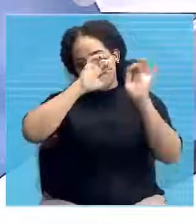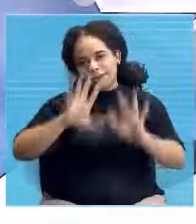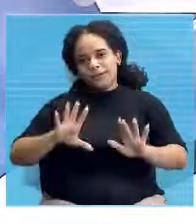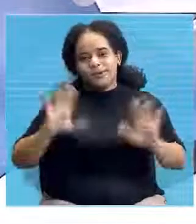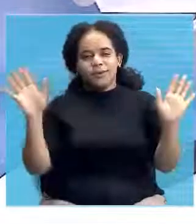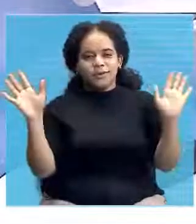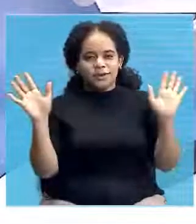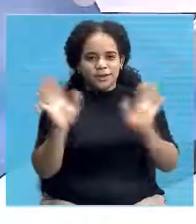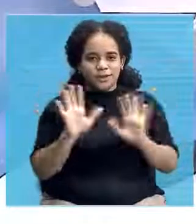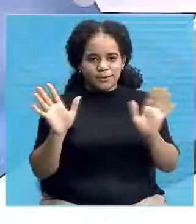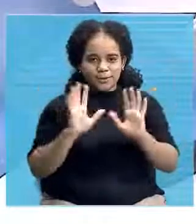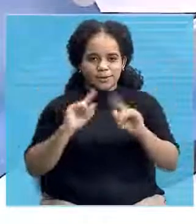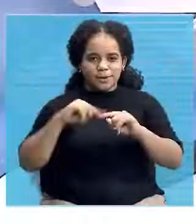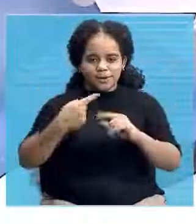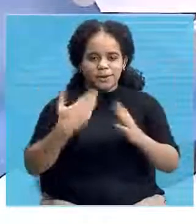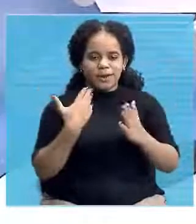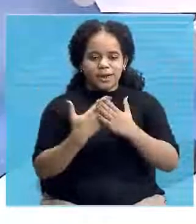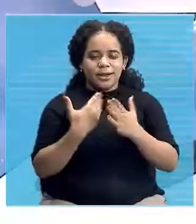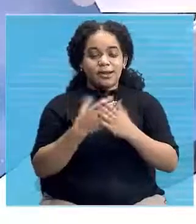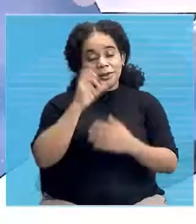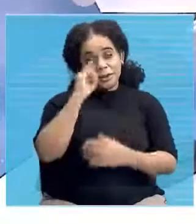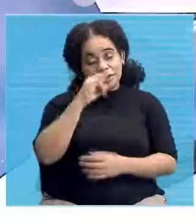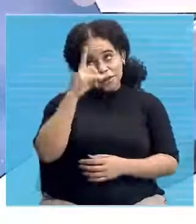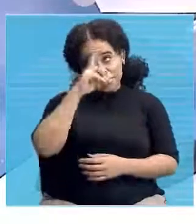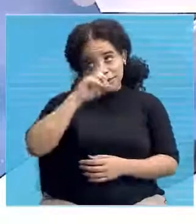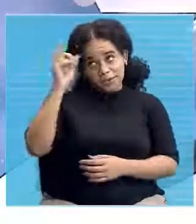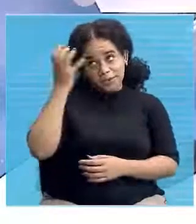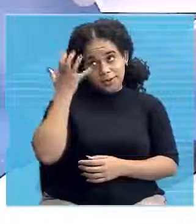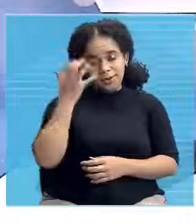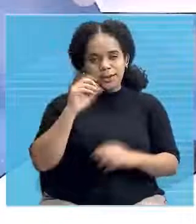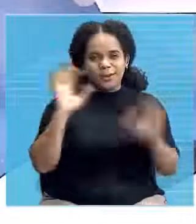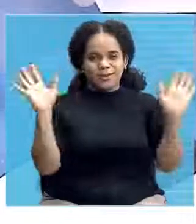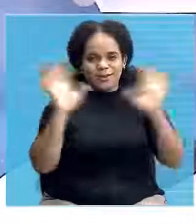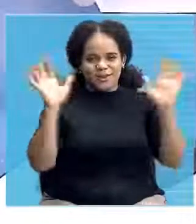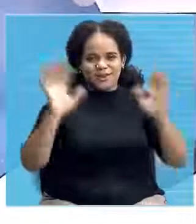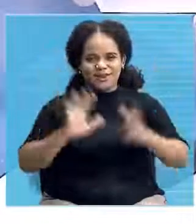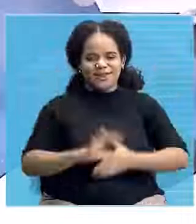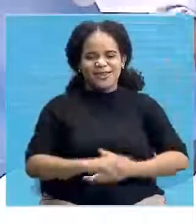com Deus. Até a próxima. Se Deus quiser, valeu.